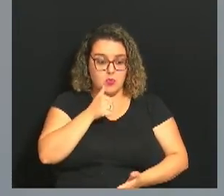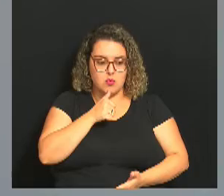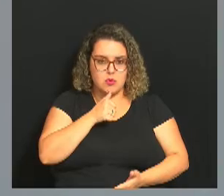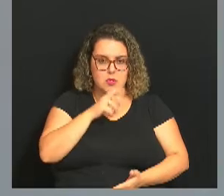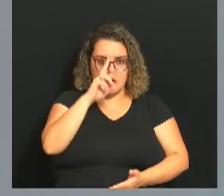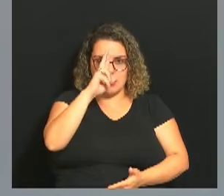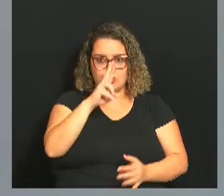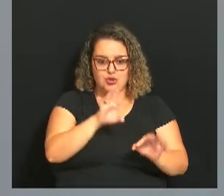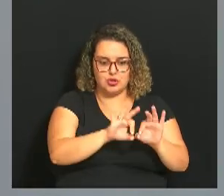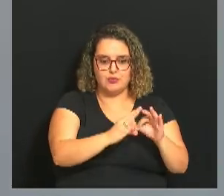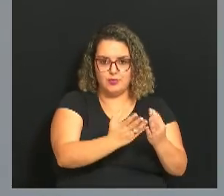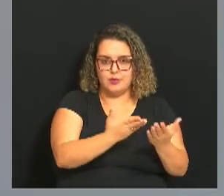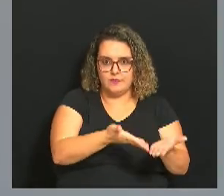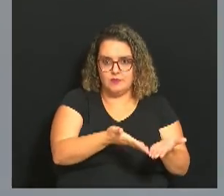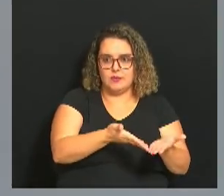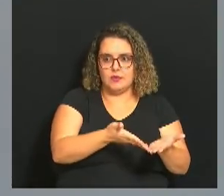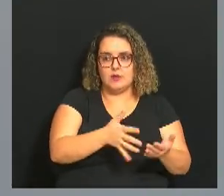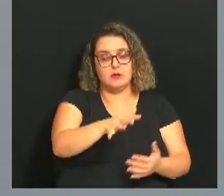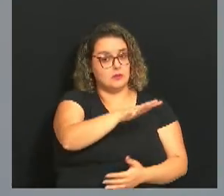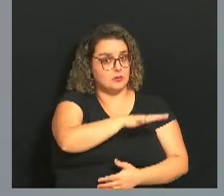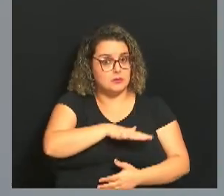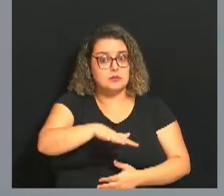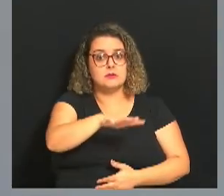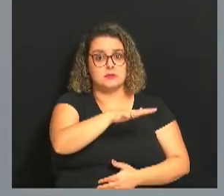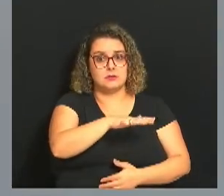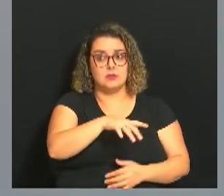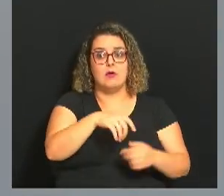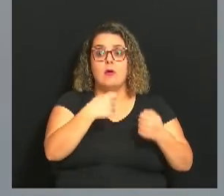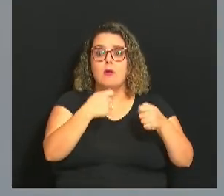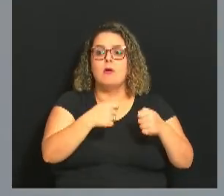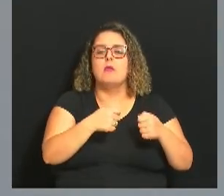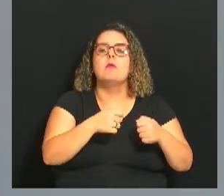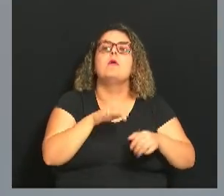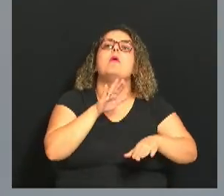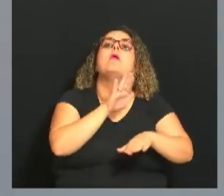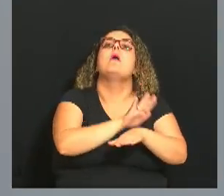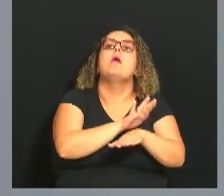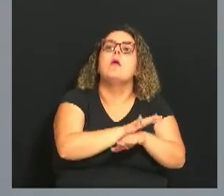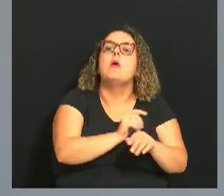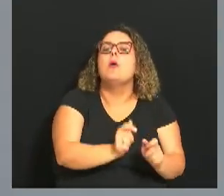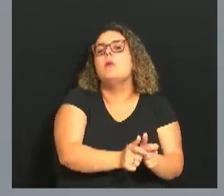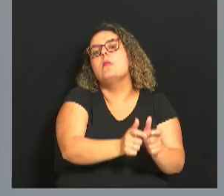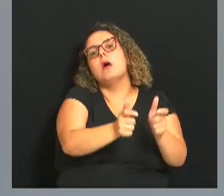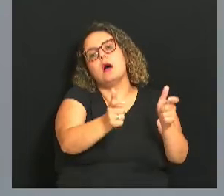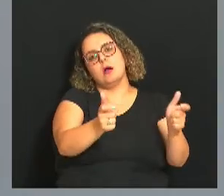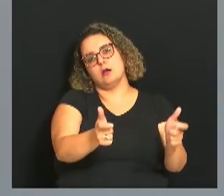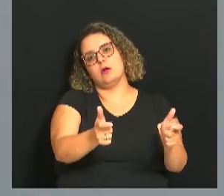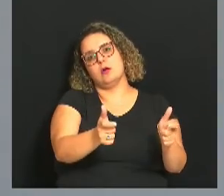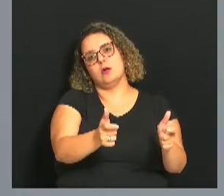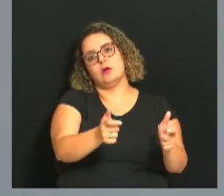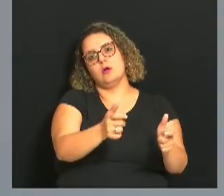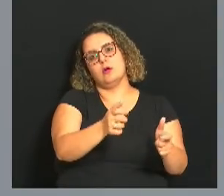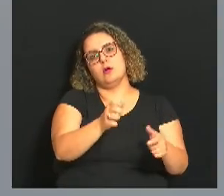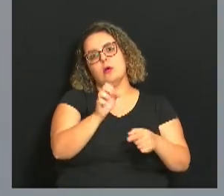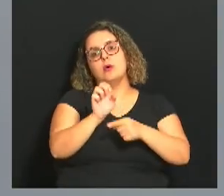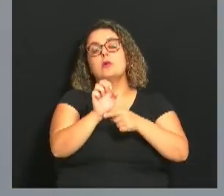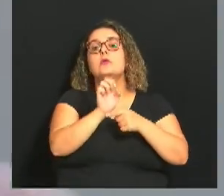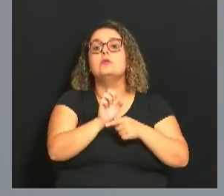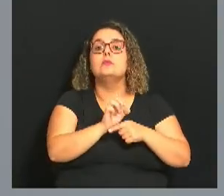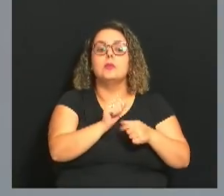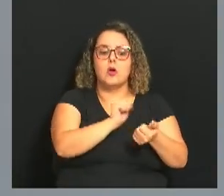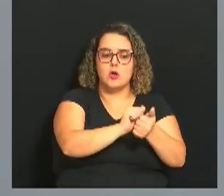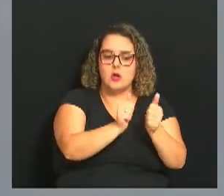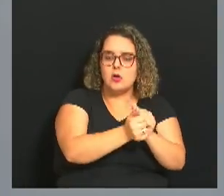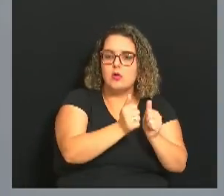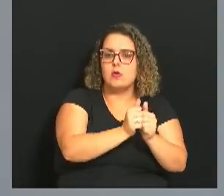que aquela área é uma área em que as pessoas precisam de um auxílio maior do Estado para poder se reconstruir sua casa, ter uma